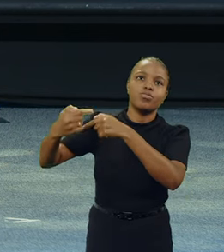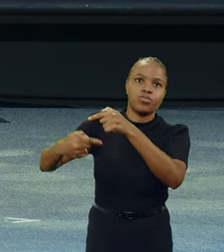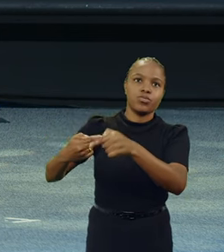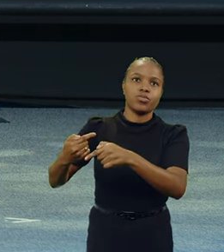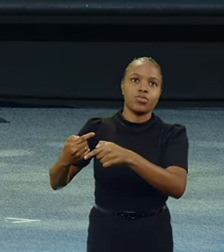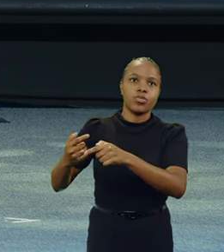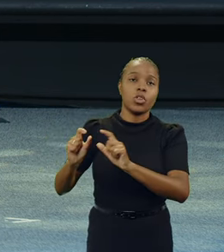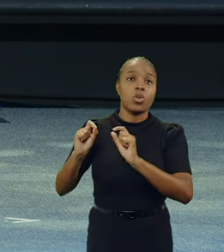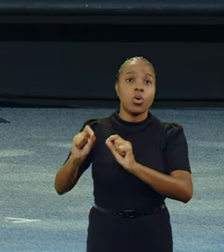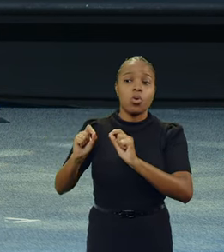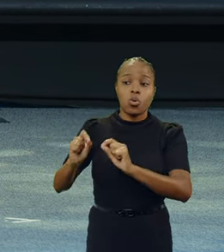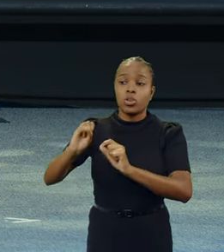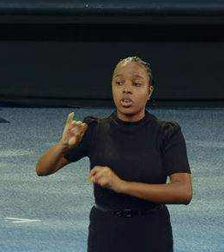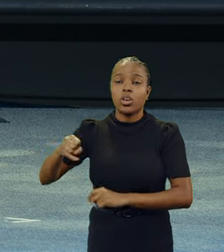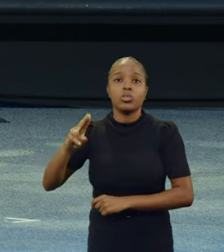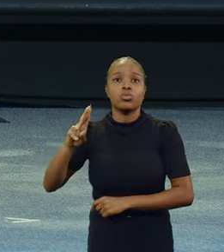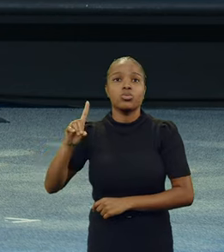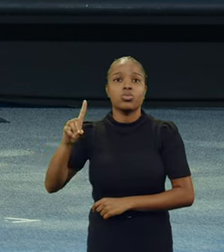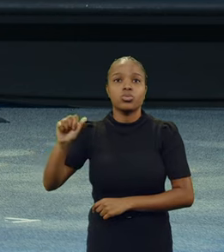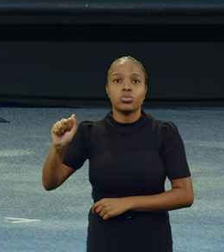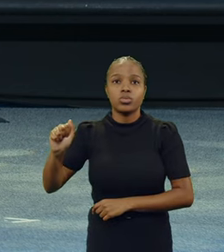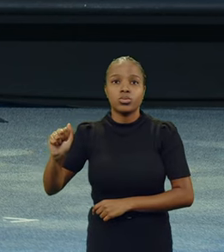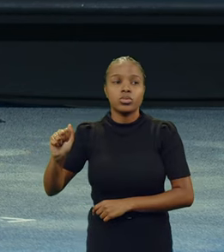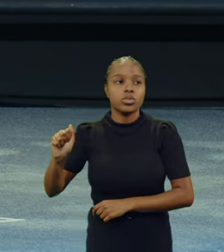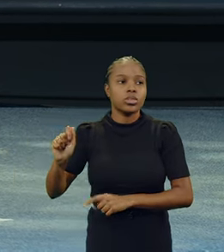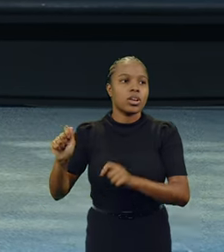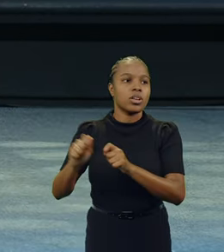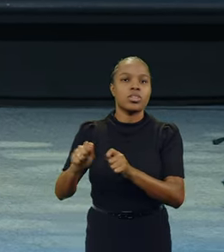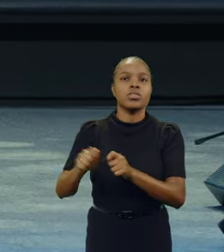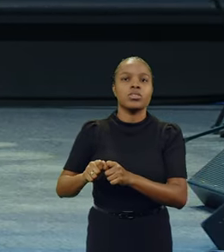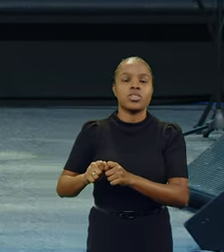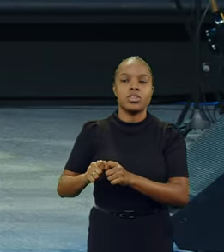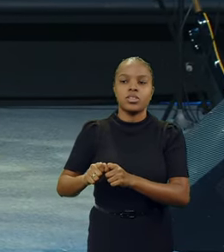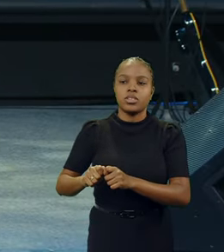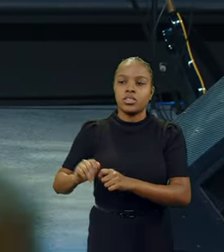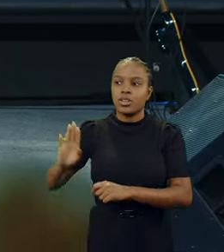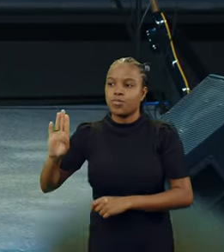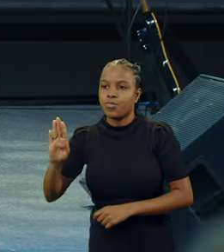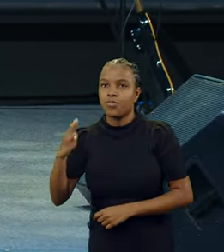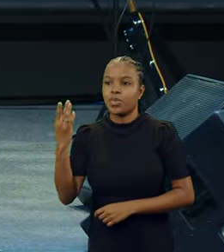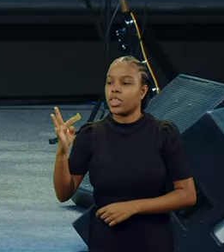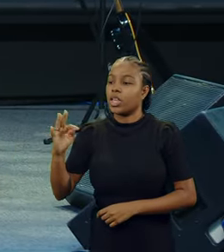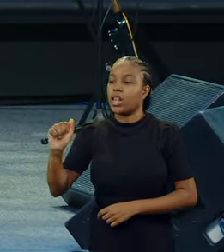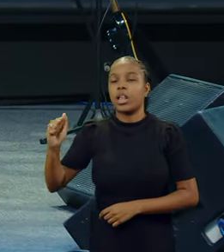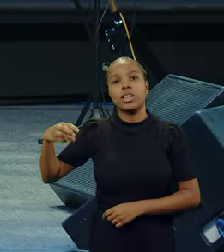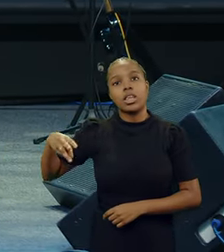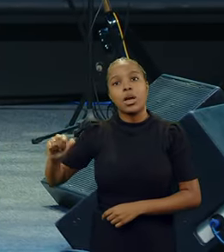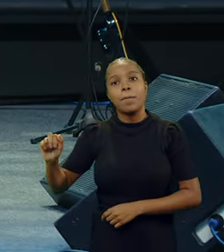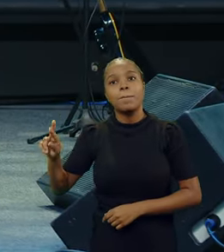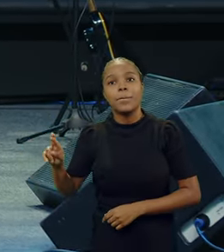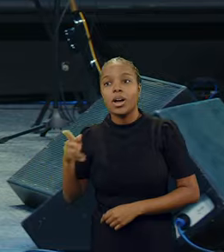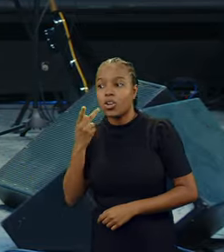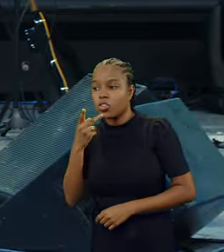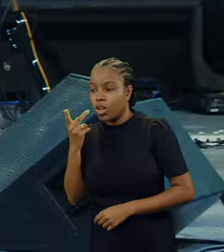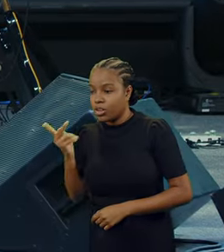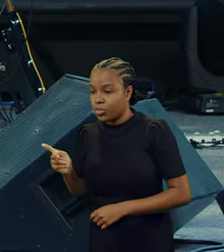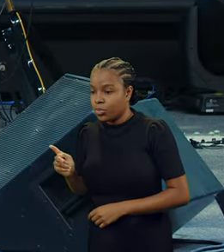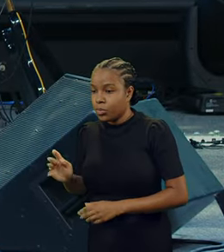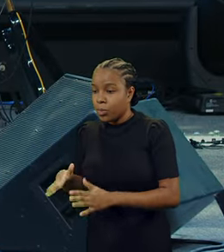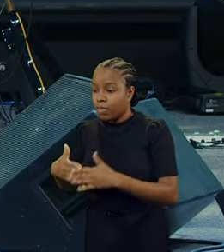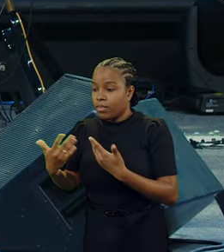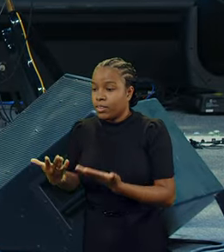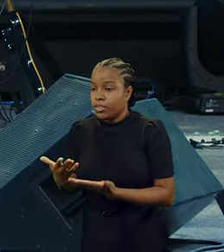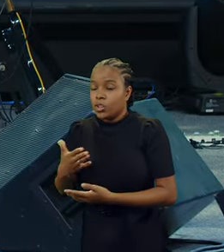O que que Judá fez? Judá engana Tamar. Judá chega para Tamar e fala: Tamar, olha, o